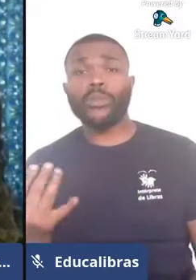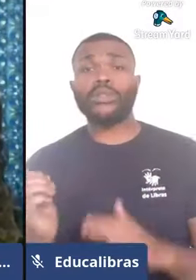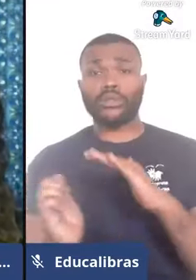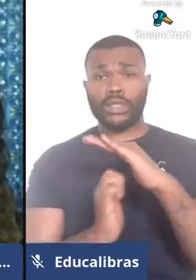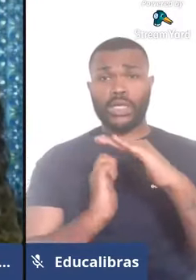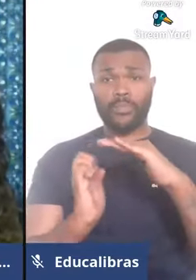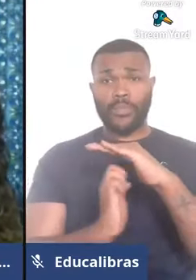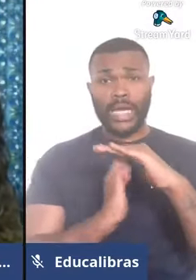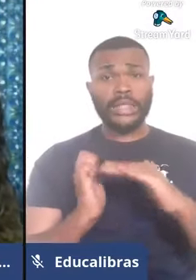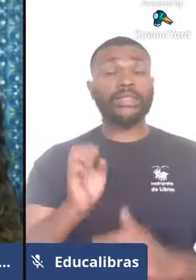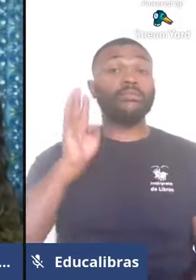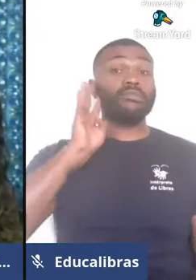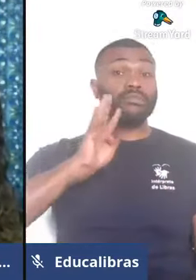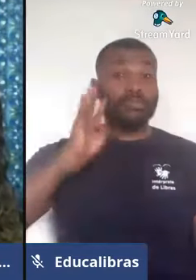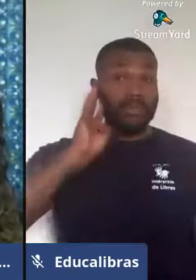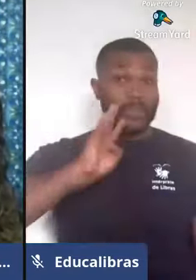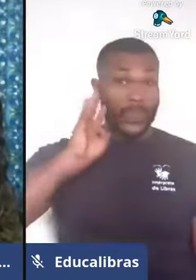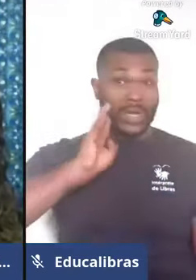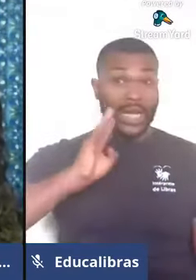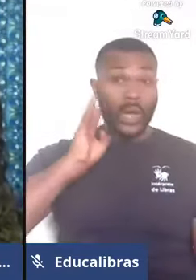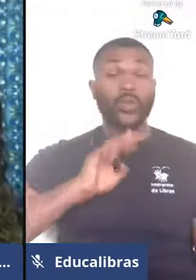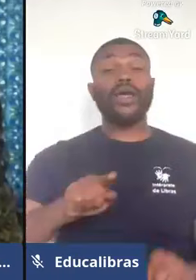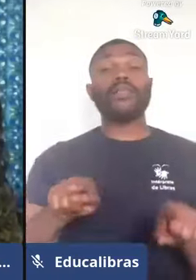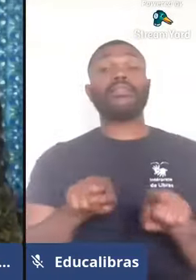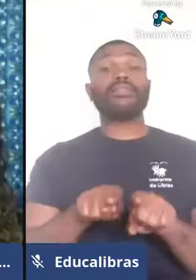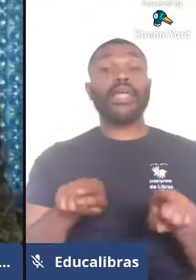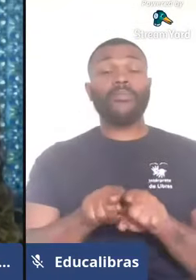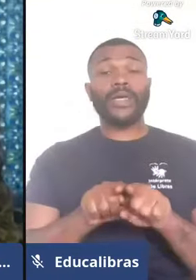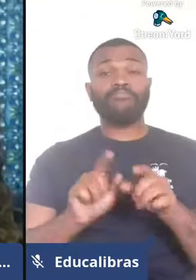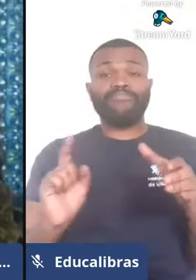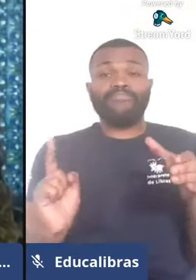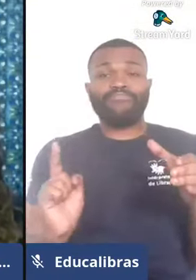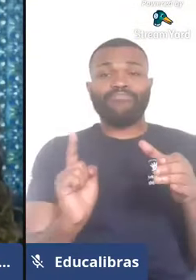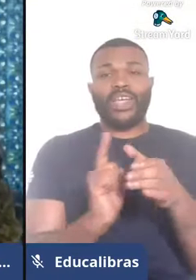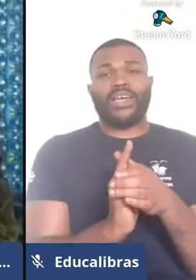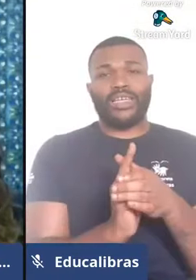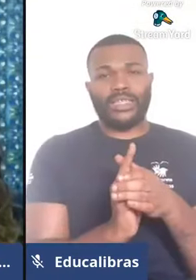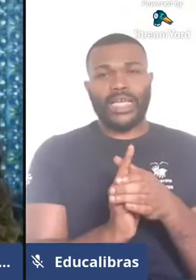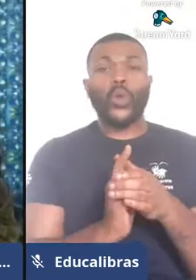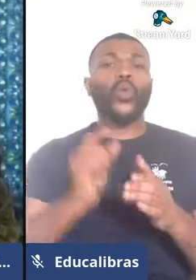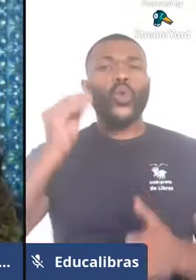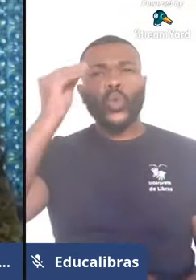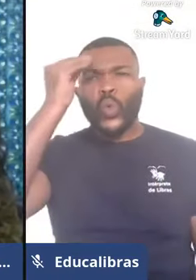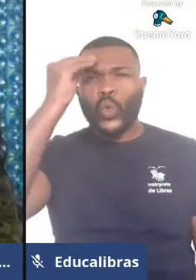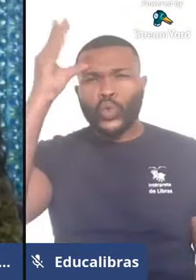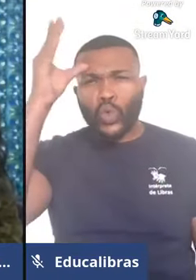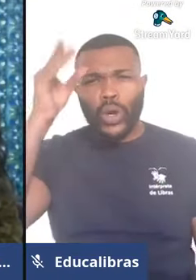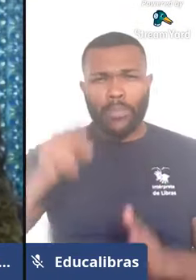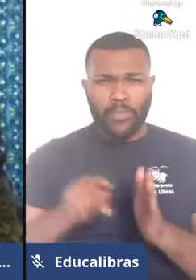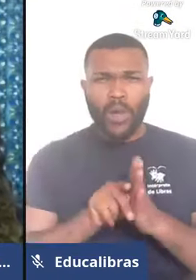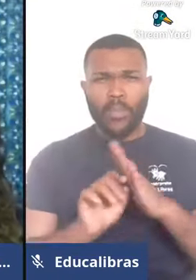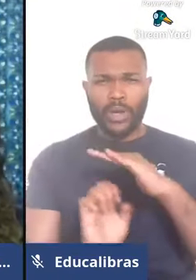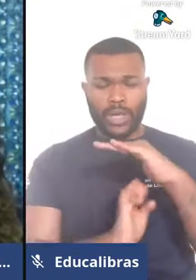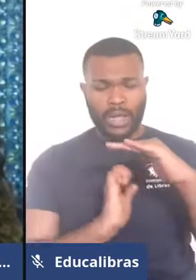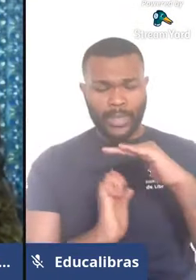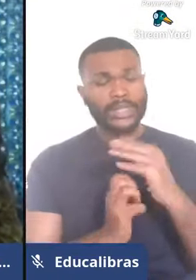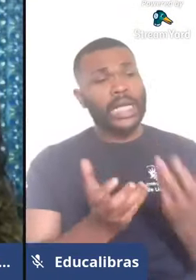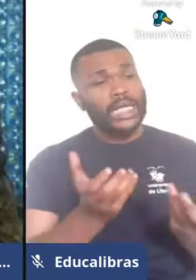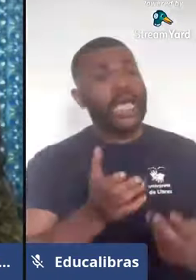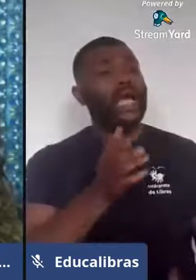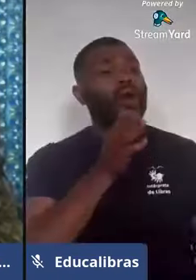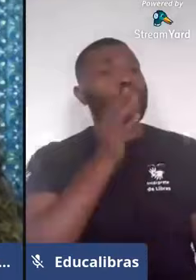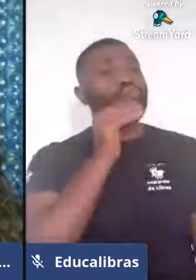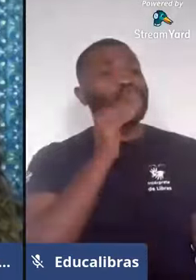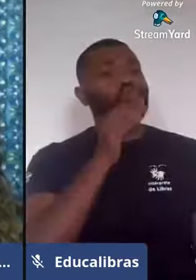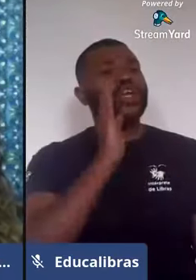bem legal, inclusive no processo de integração, né? Quando a gente fala de cultura organizacional, que você quer que o funcionário já